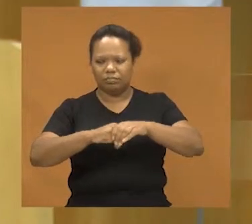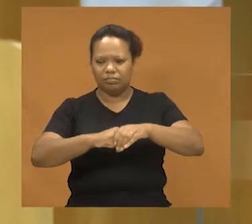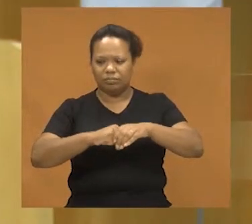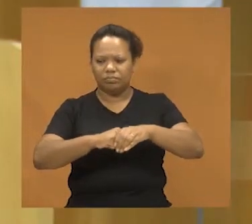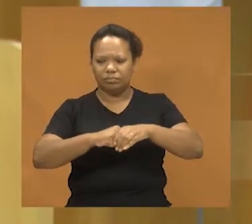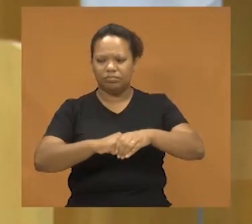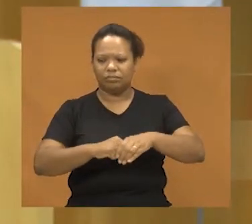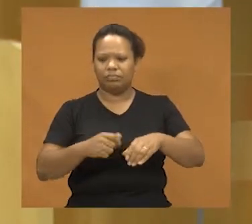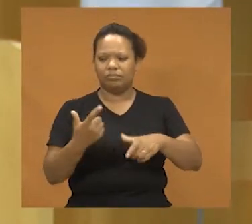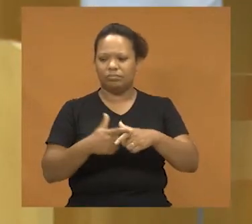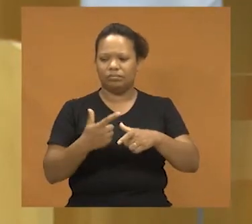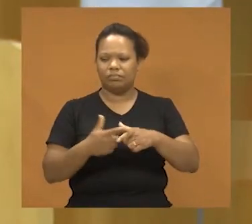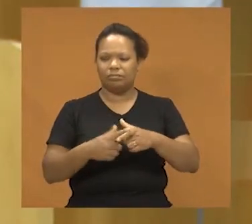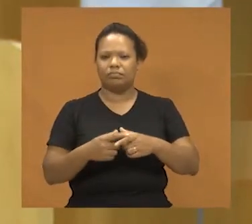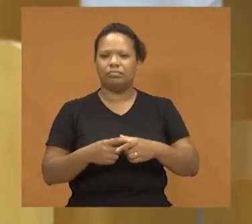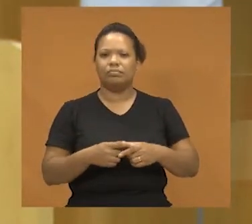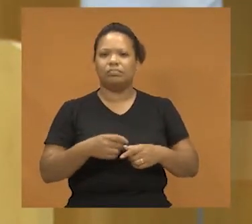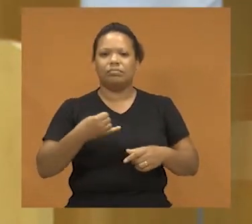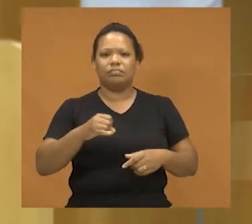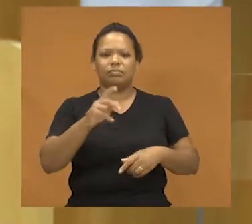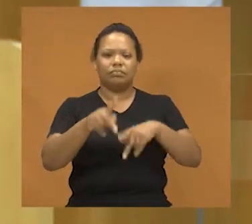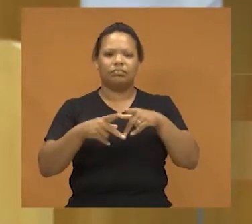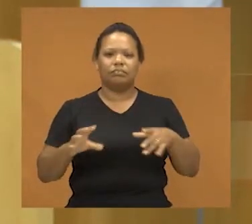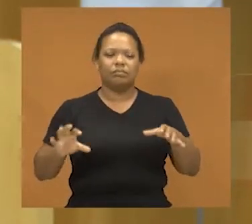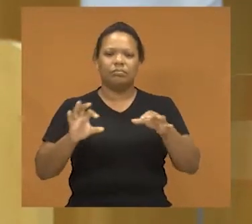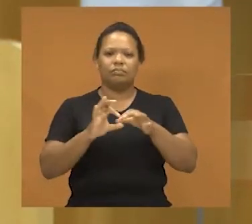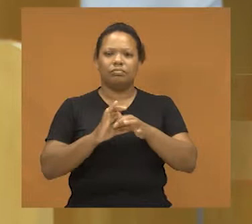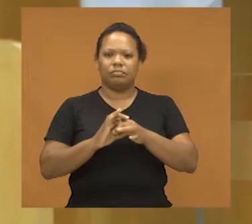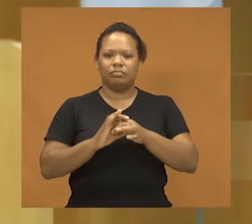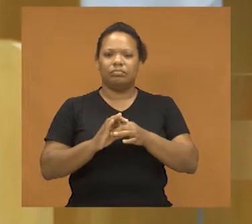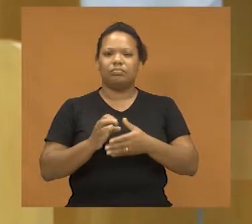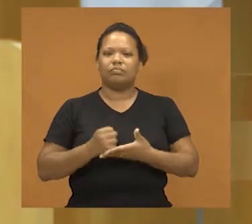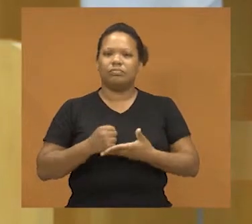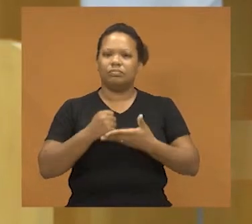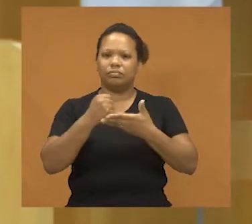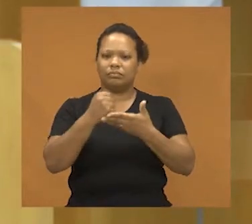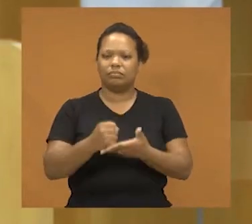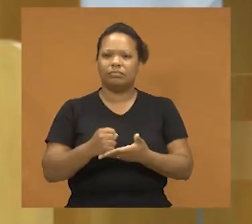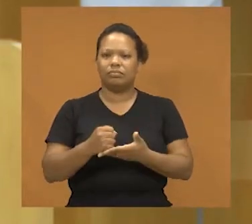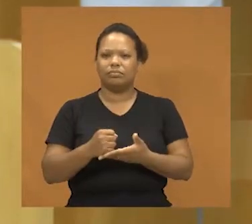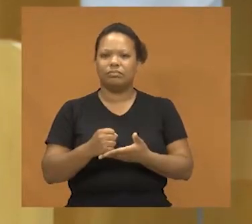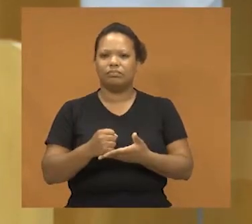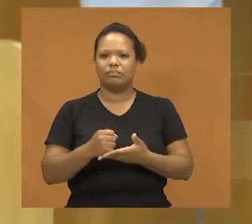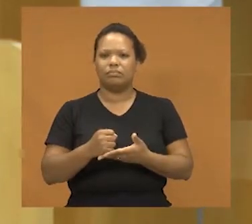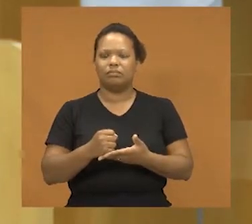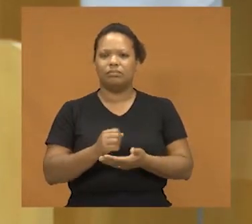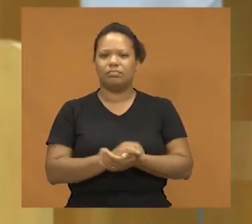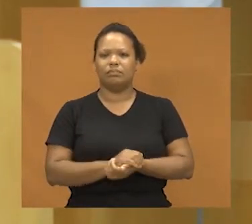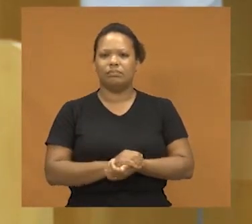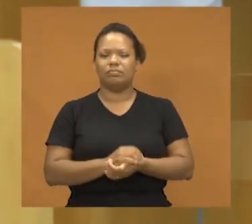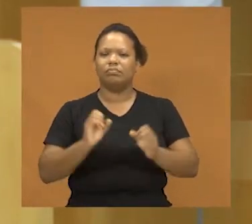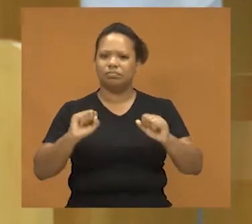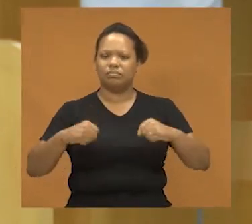possível alguns moradores se unirem e resolver um problema, tá? Utilizando seus